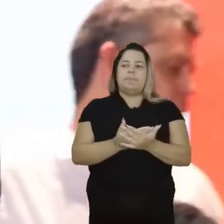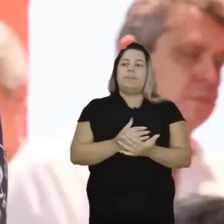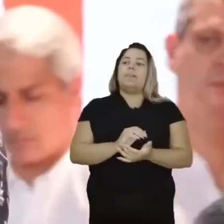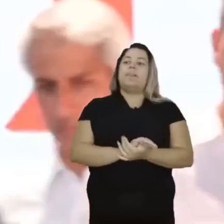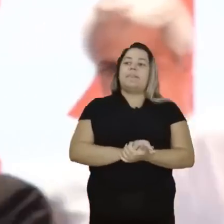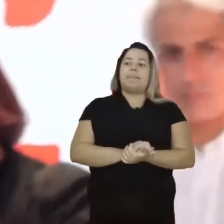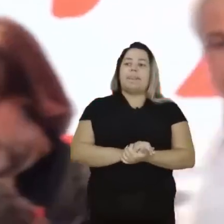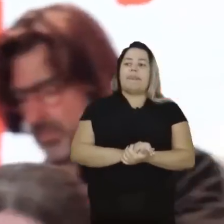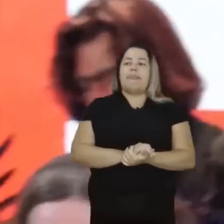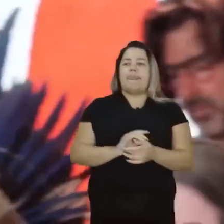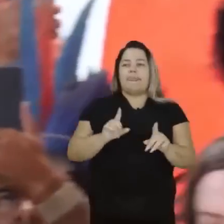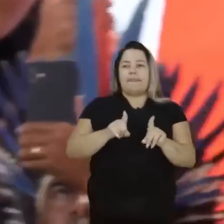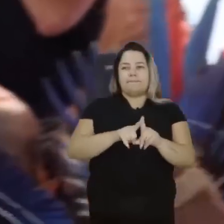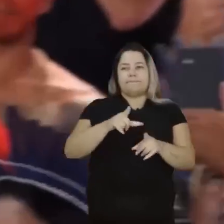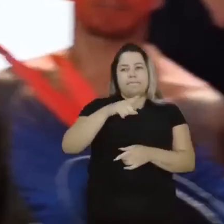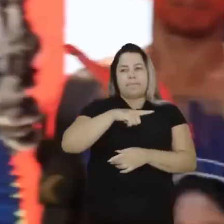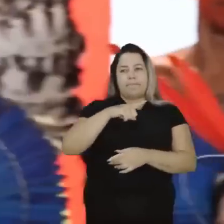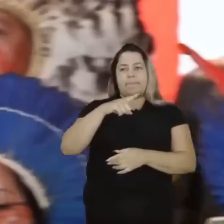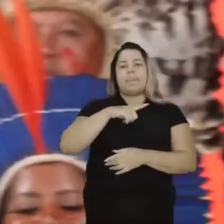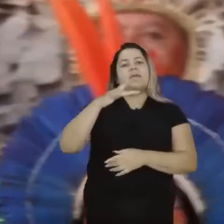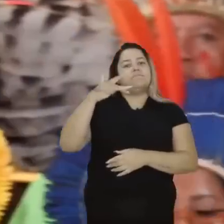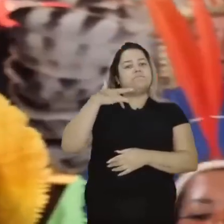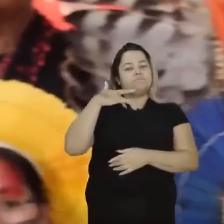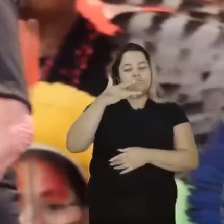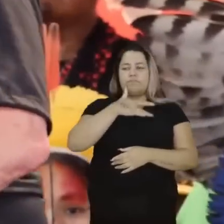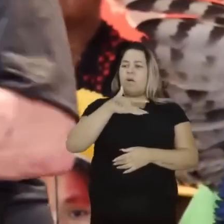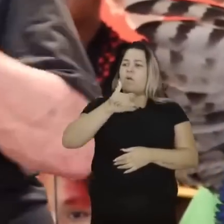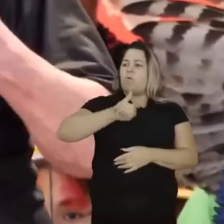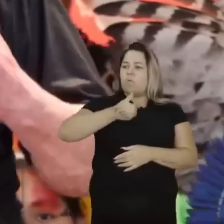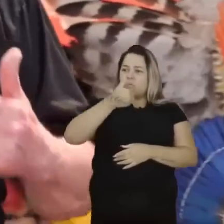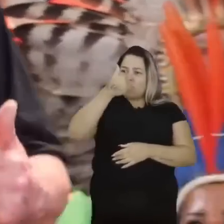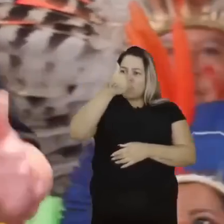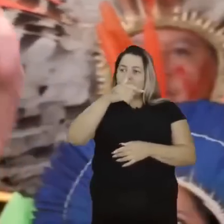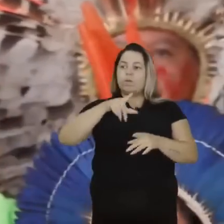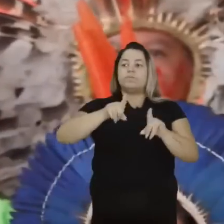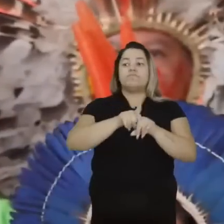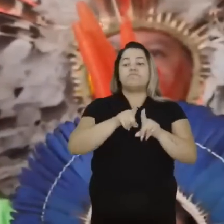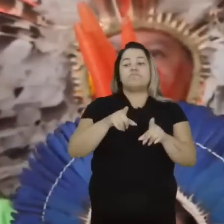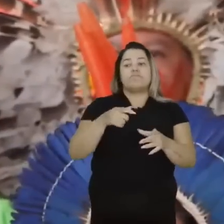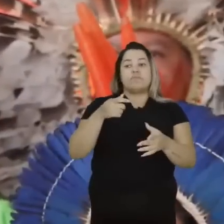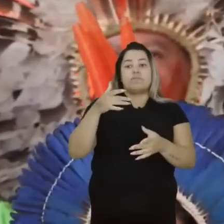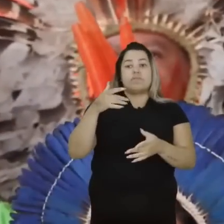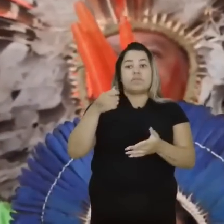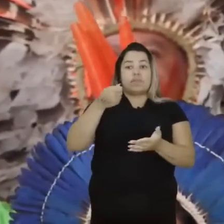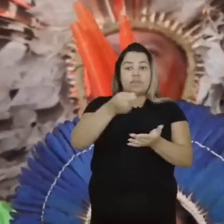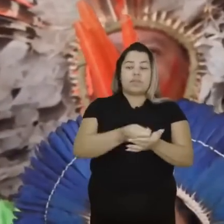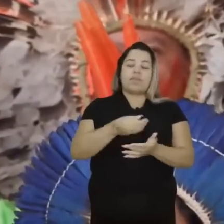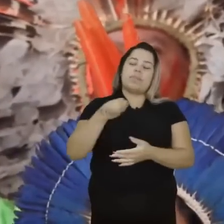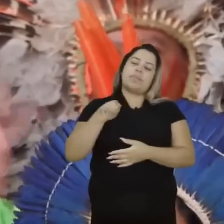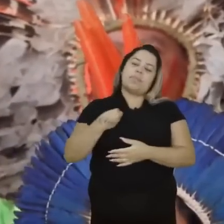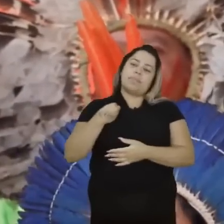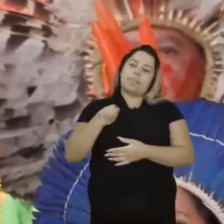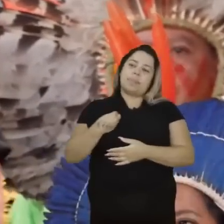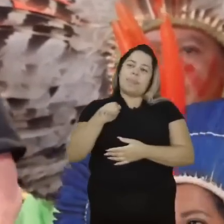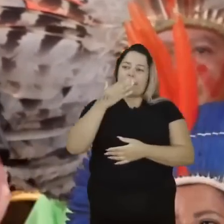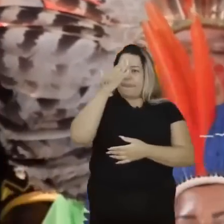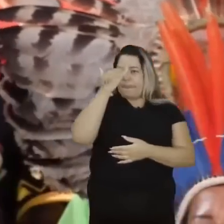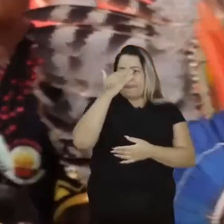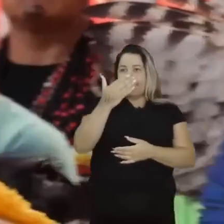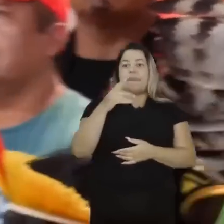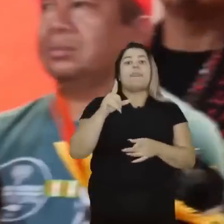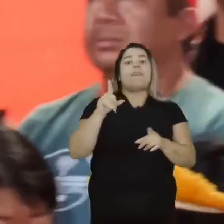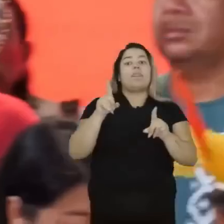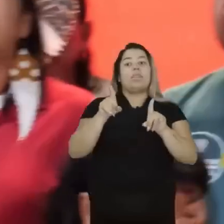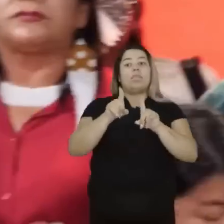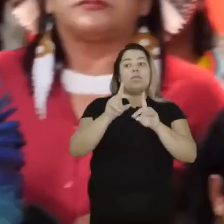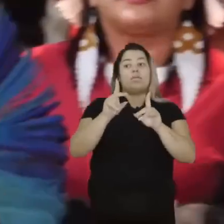vida é ter direito à saúde de qualidade. Direito à vida é ter direito a respeitar a cultura de vocês.